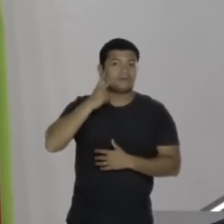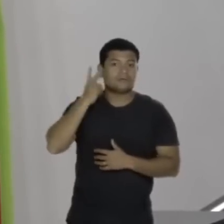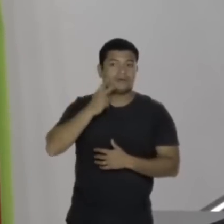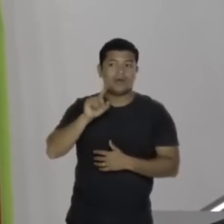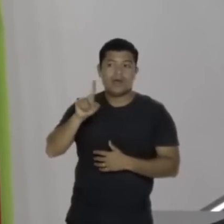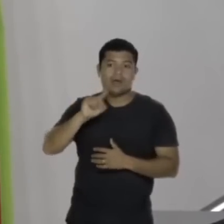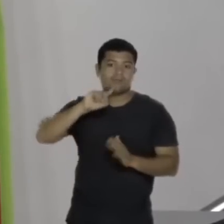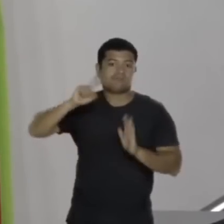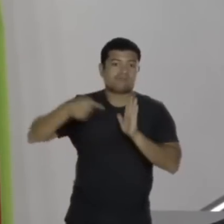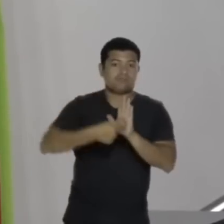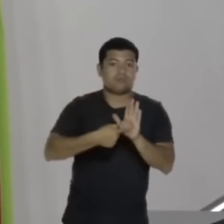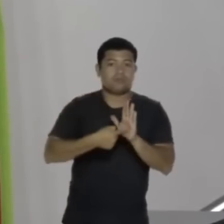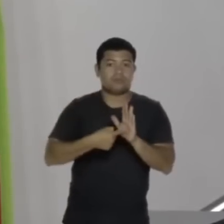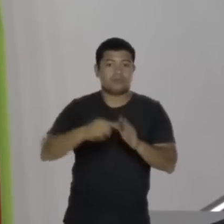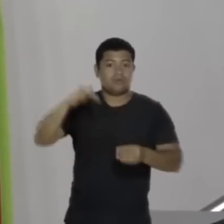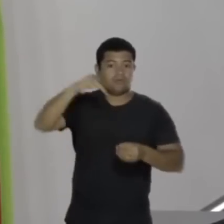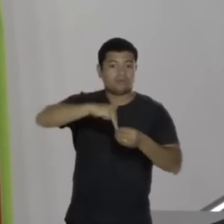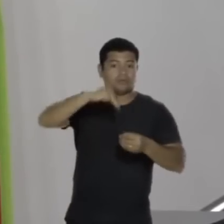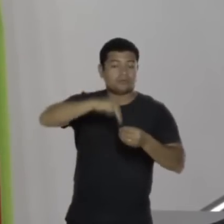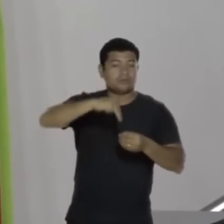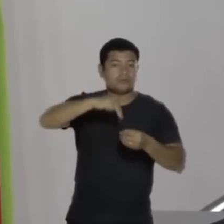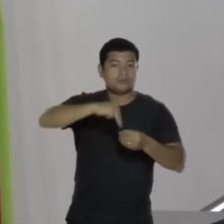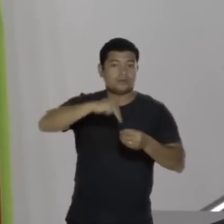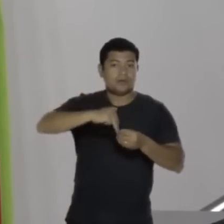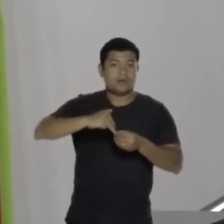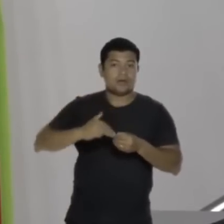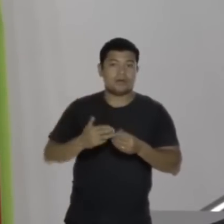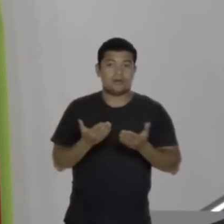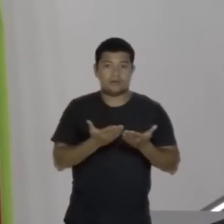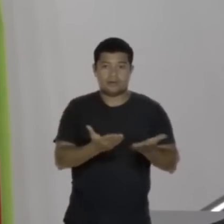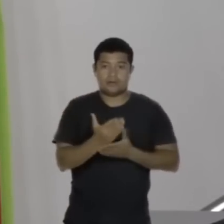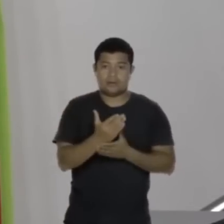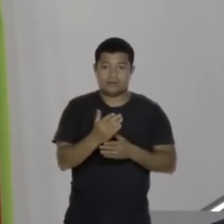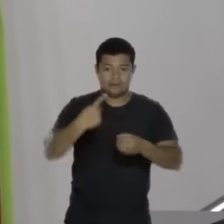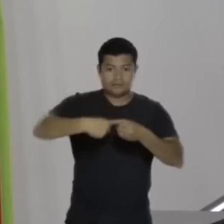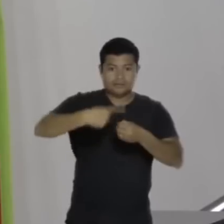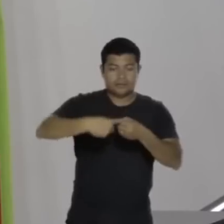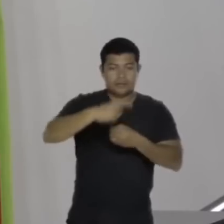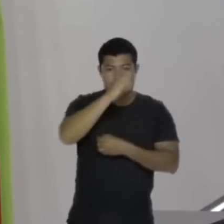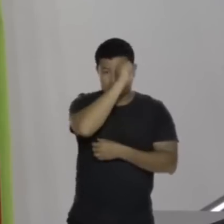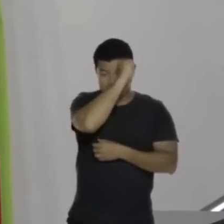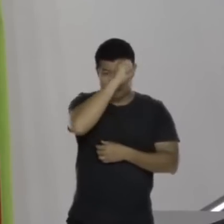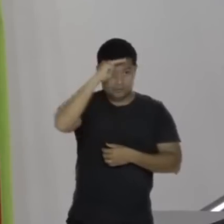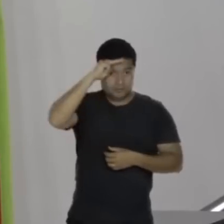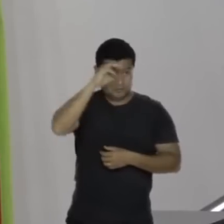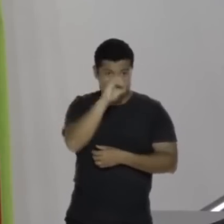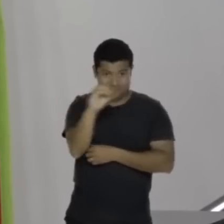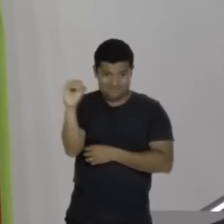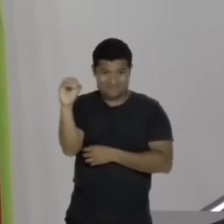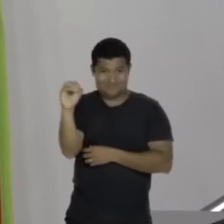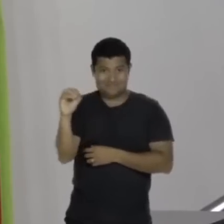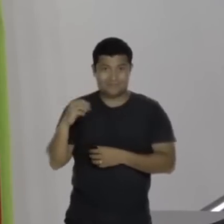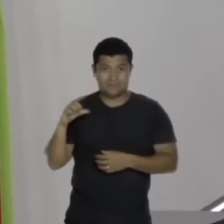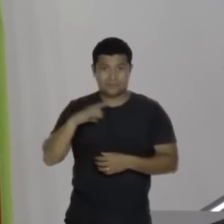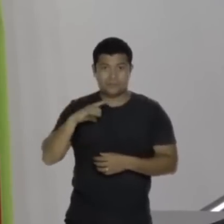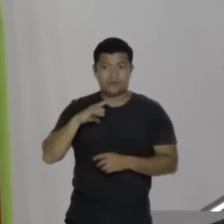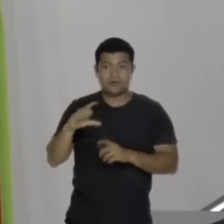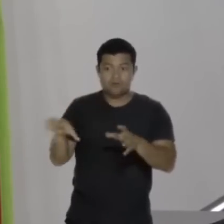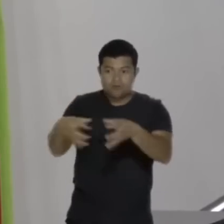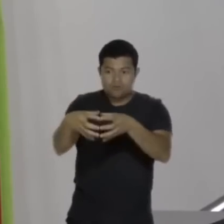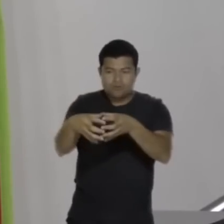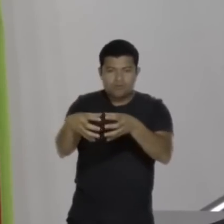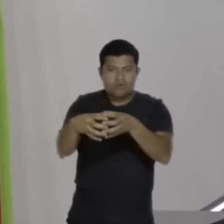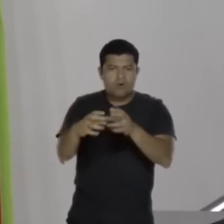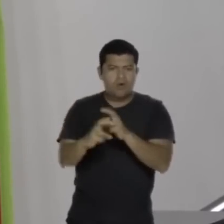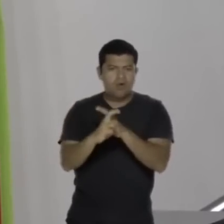acusou o município, os munícipes, os Miguel Oestinos, os cidadãos de São Miguel do Oeste, de terem uma célula neonazista em